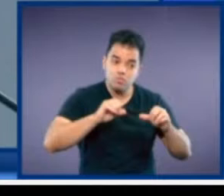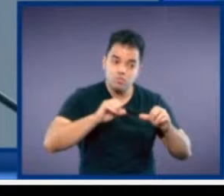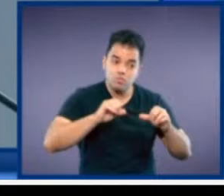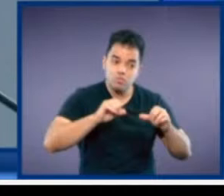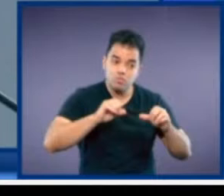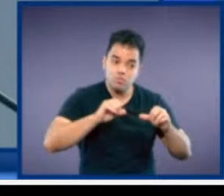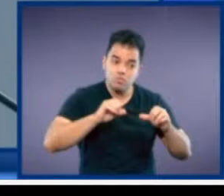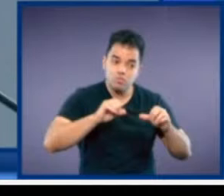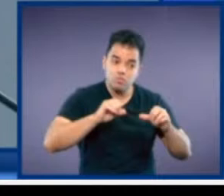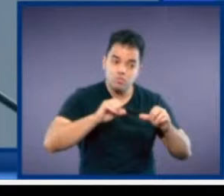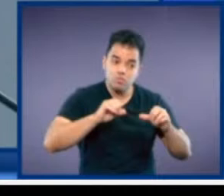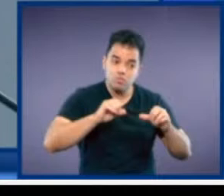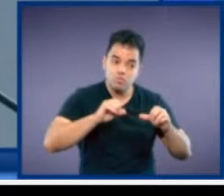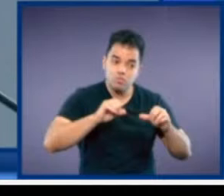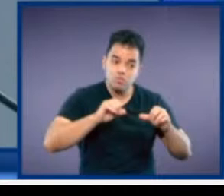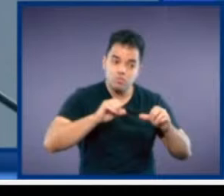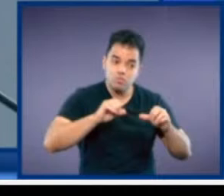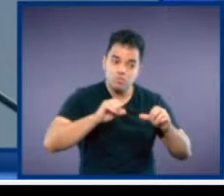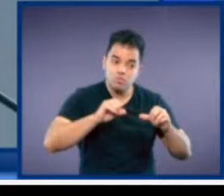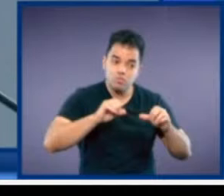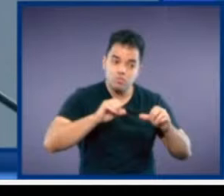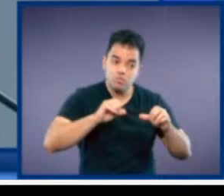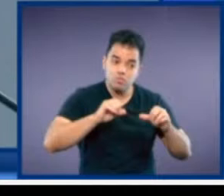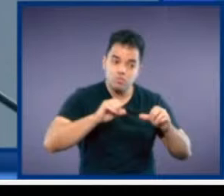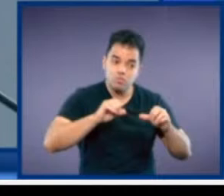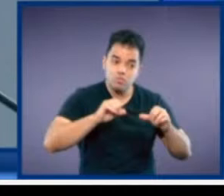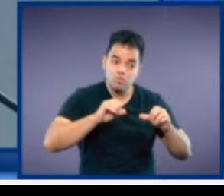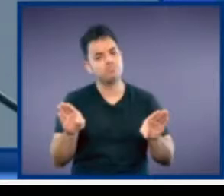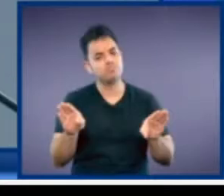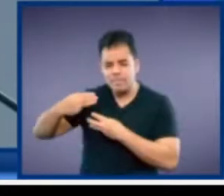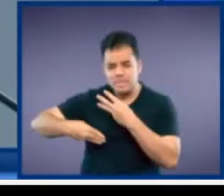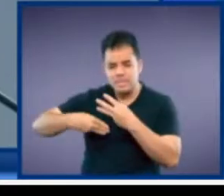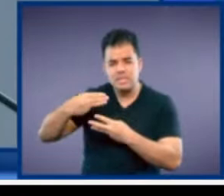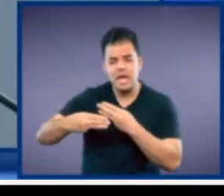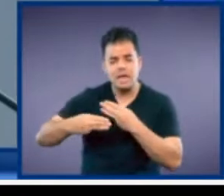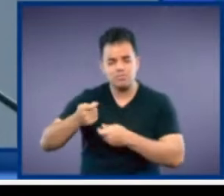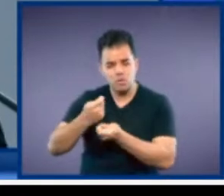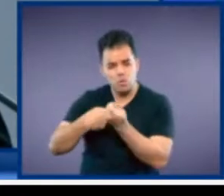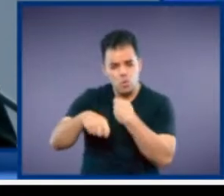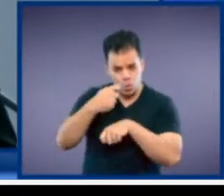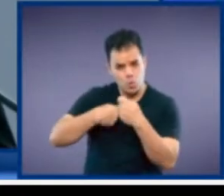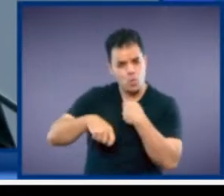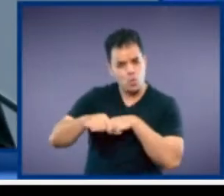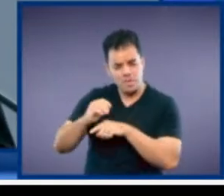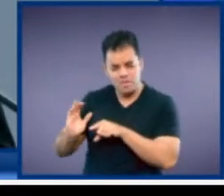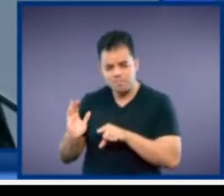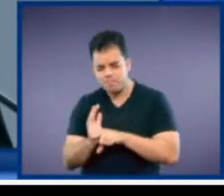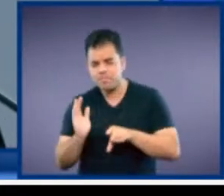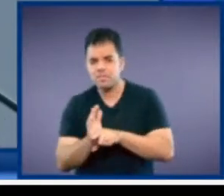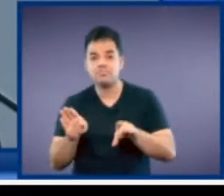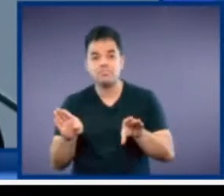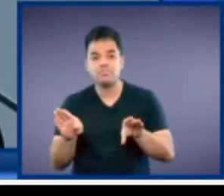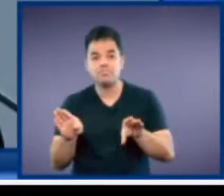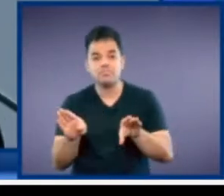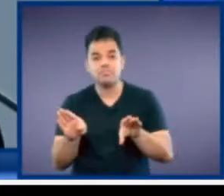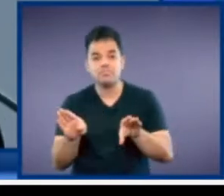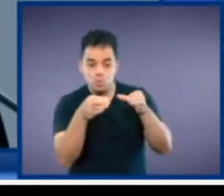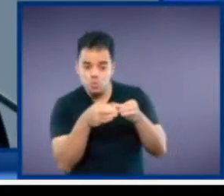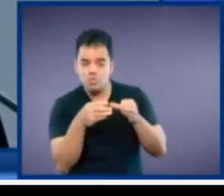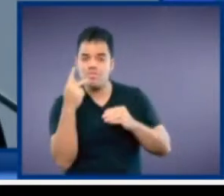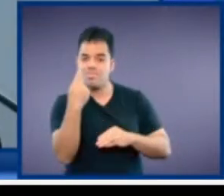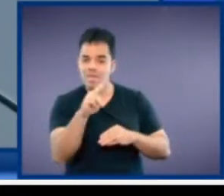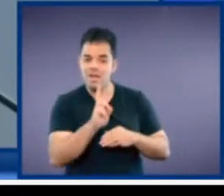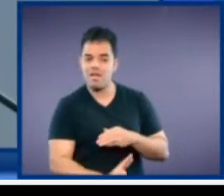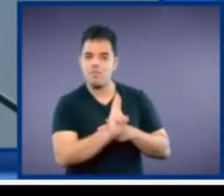apoio, ao todo o time do Ministério da Economia, em especial à minha brilhante equipe da